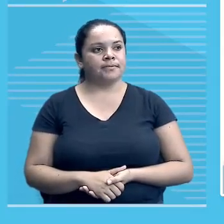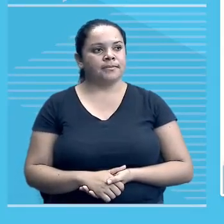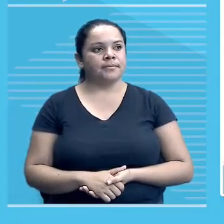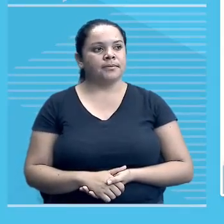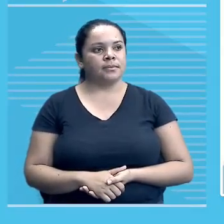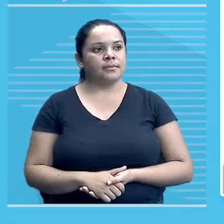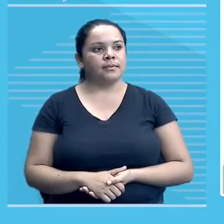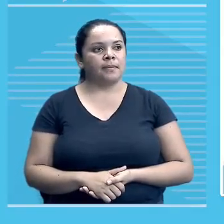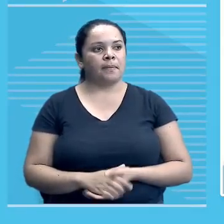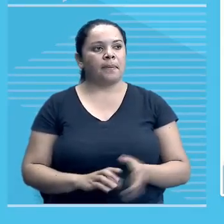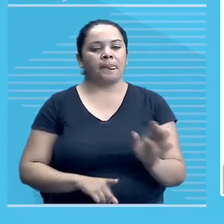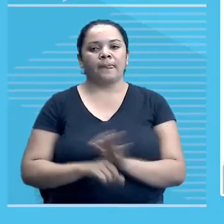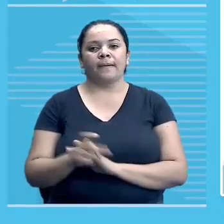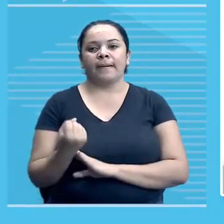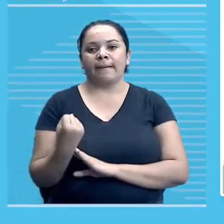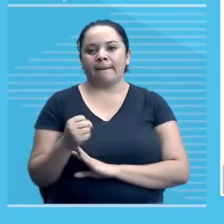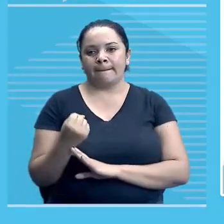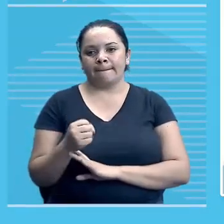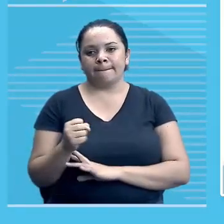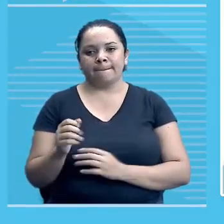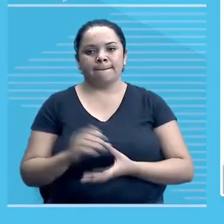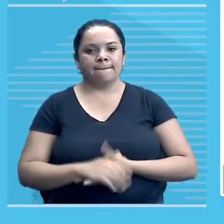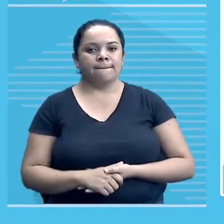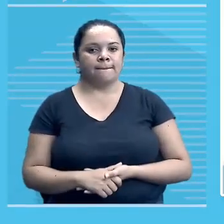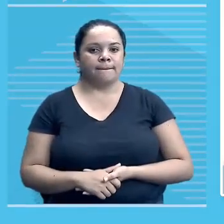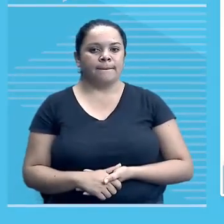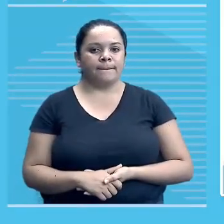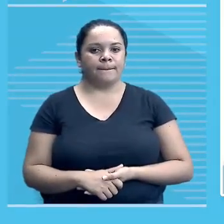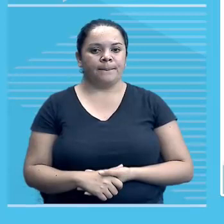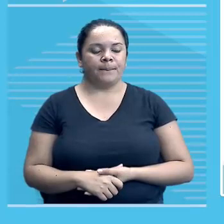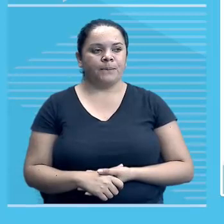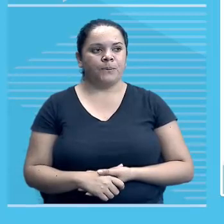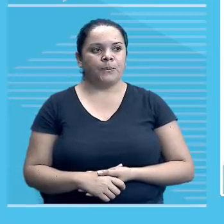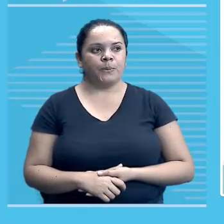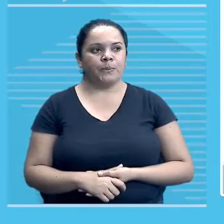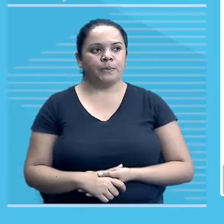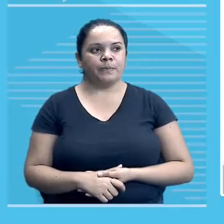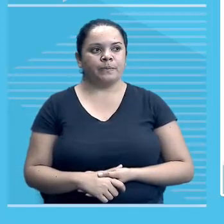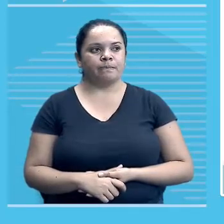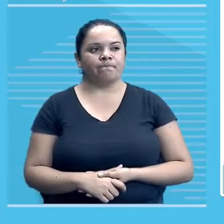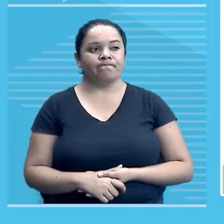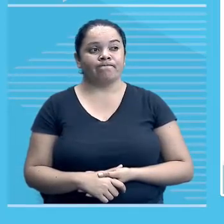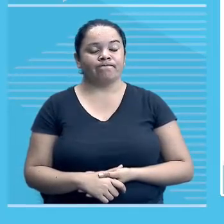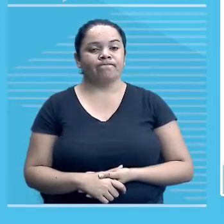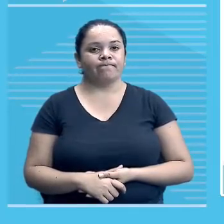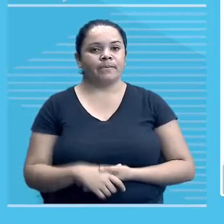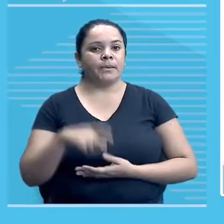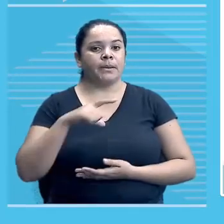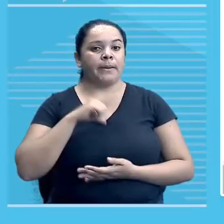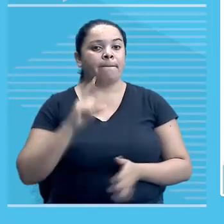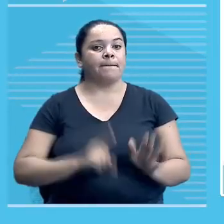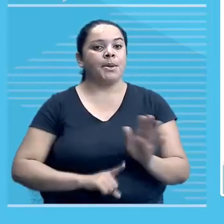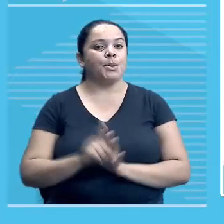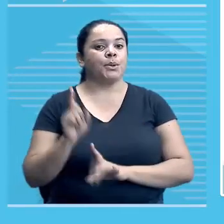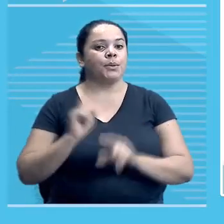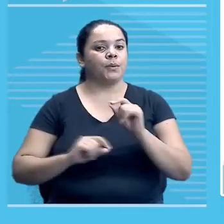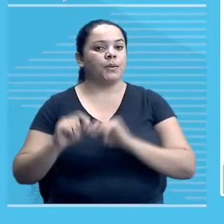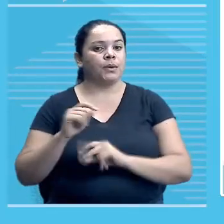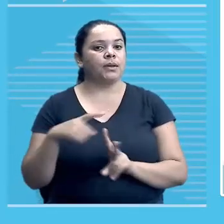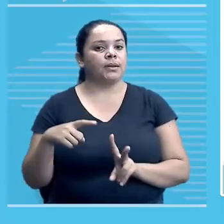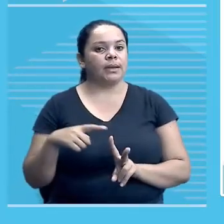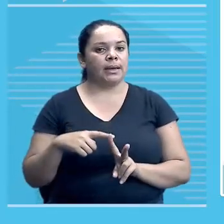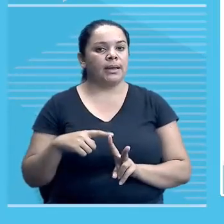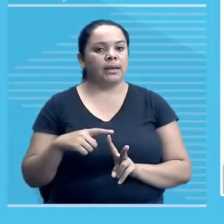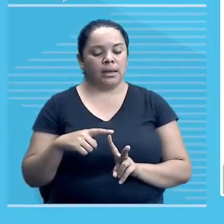Questão 8. Olha aí. Ele disse nessa questão que as raízes